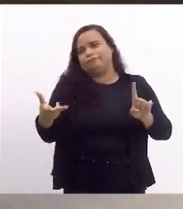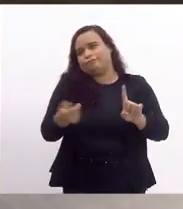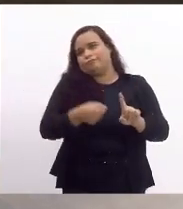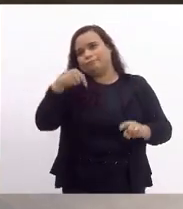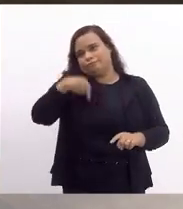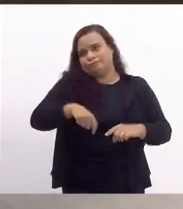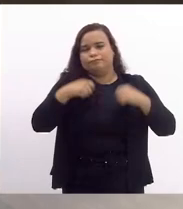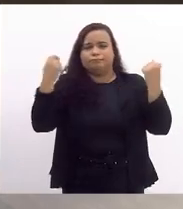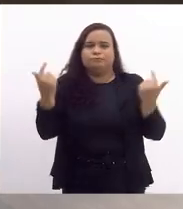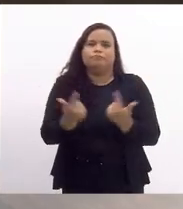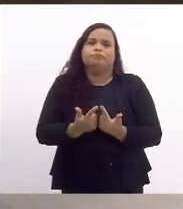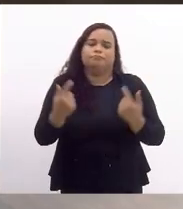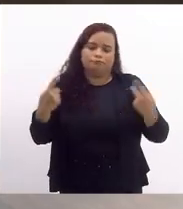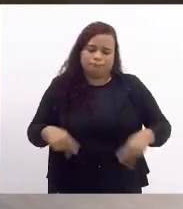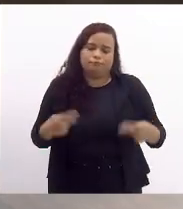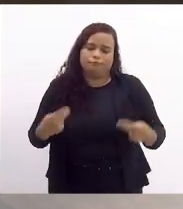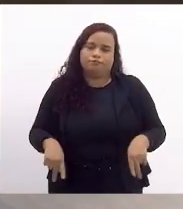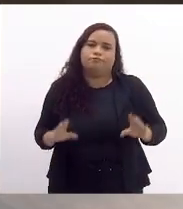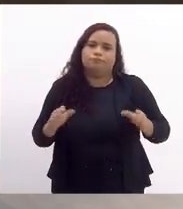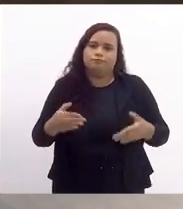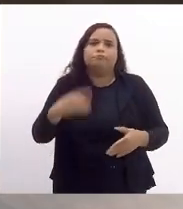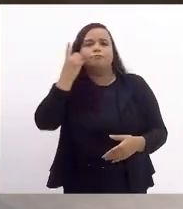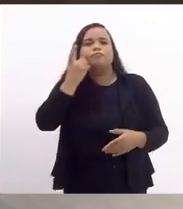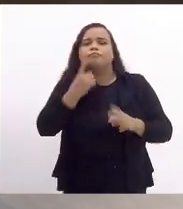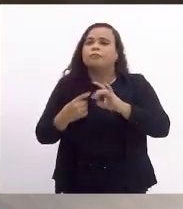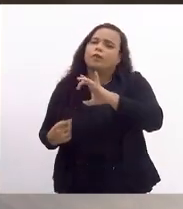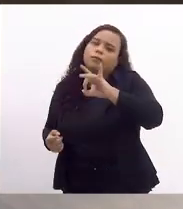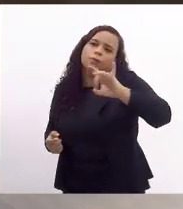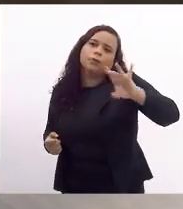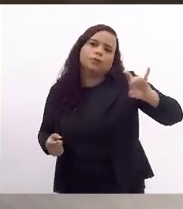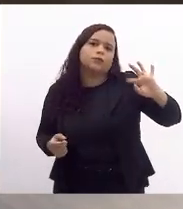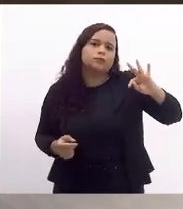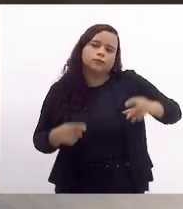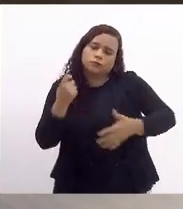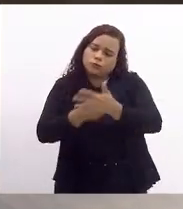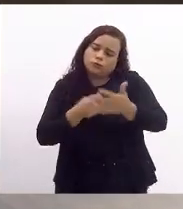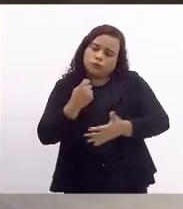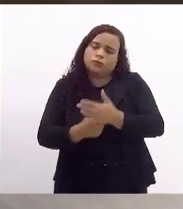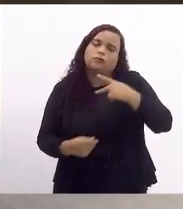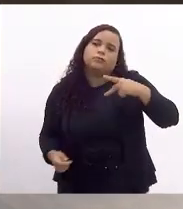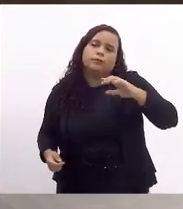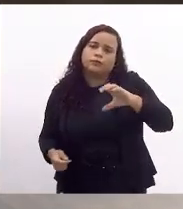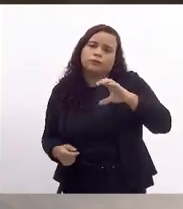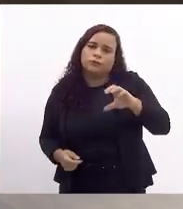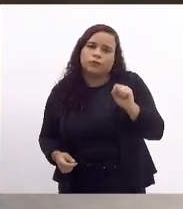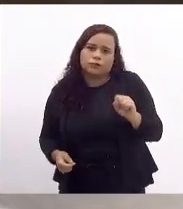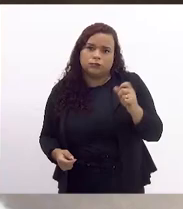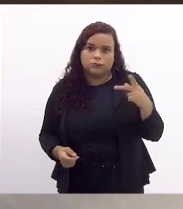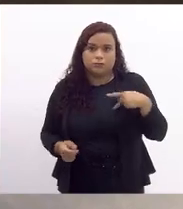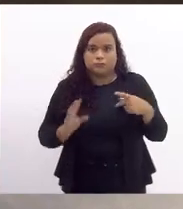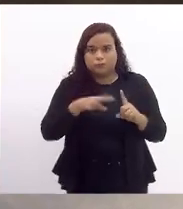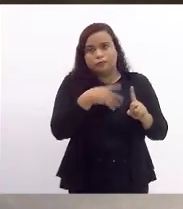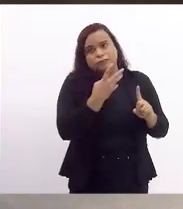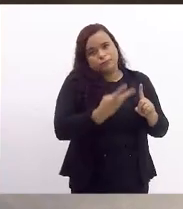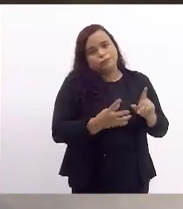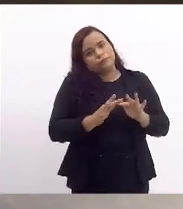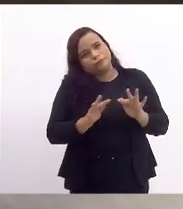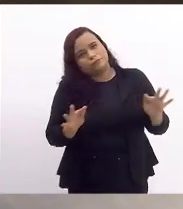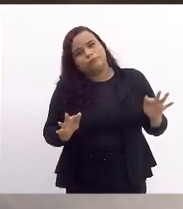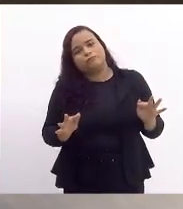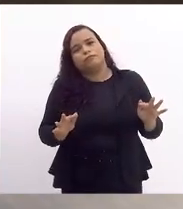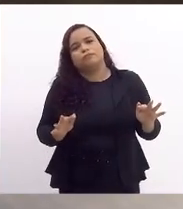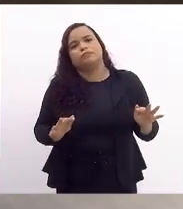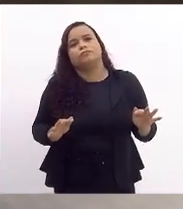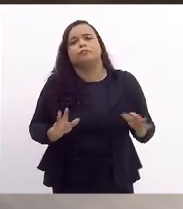nesta para esta casa os seus deputados deputados que lutaram pelo pccs e a minha singela homenagem